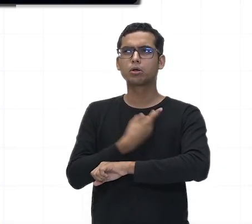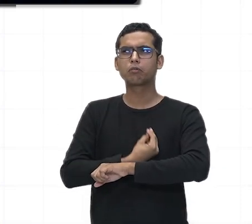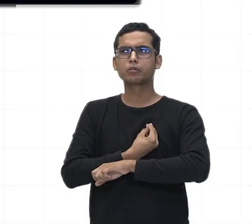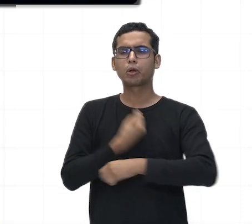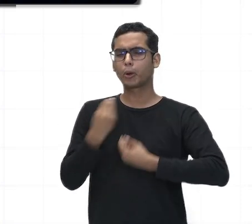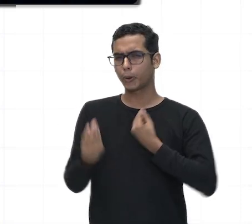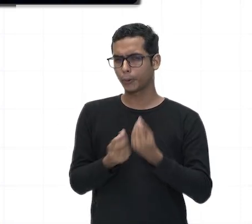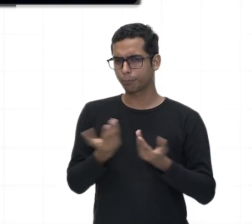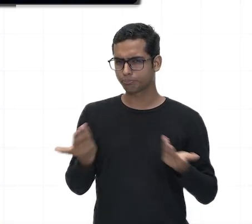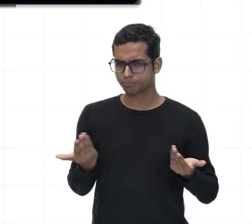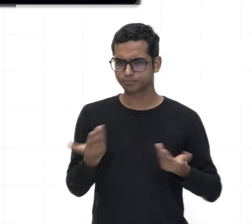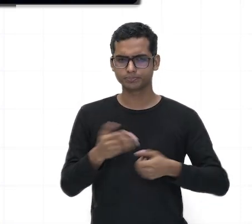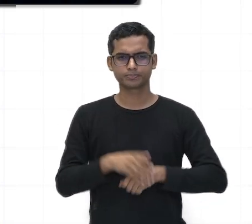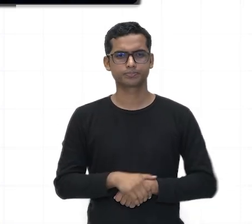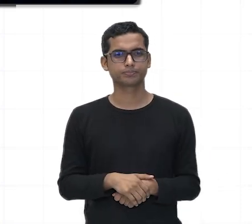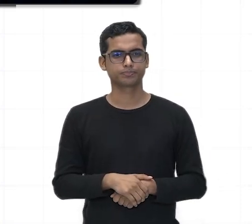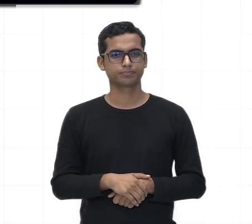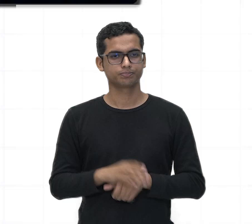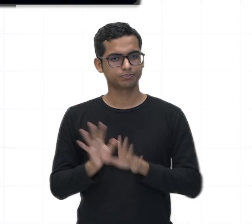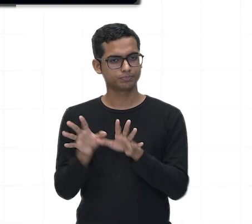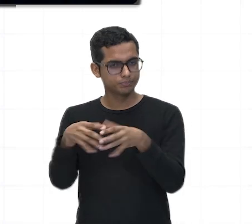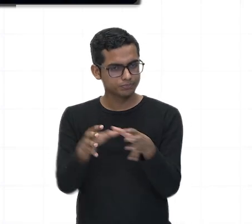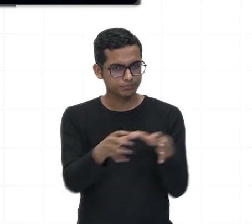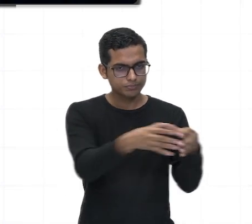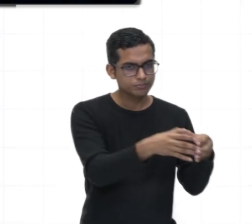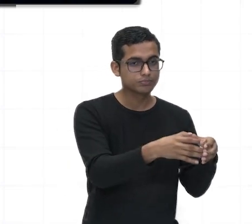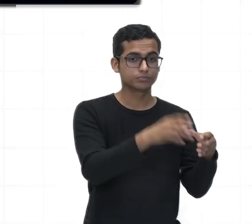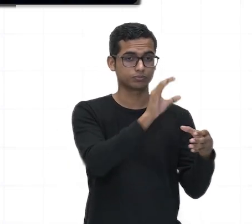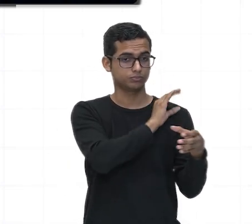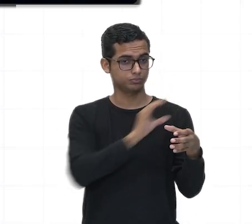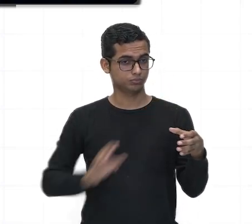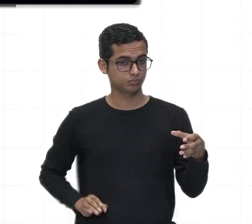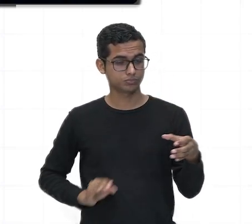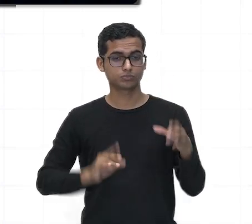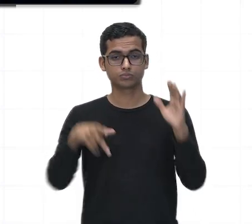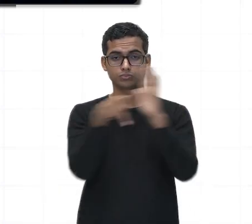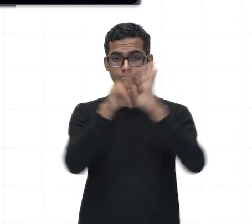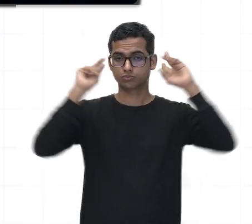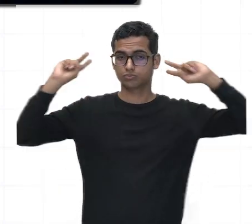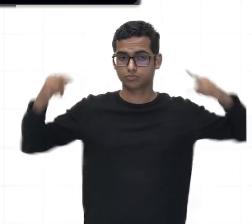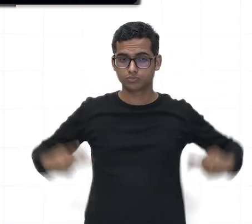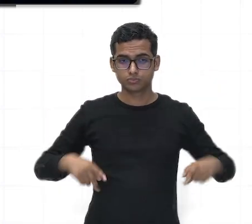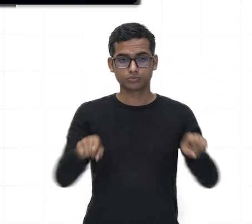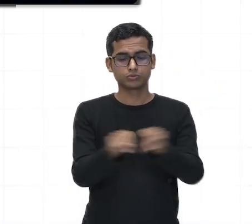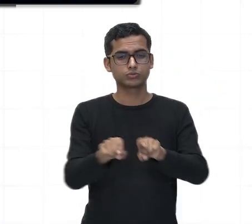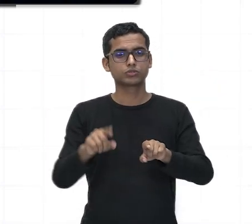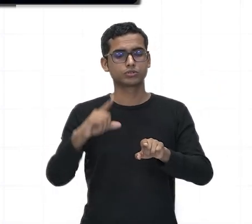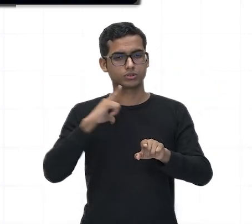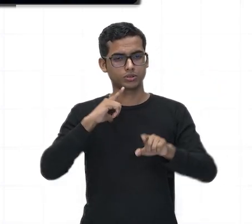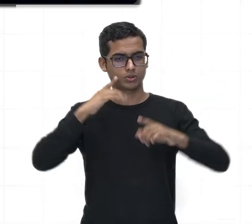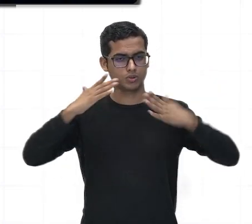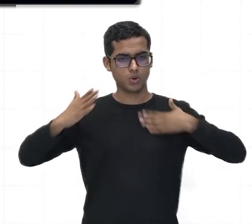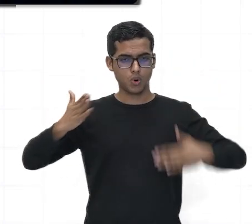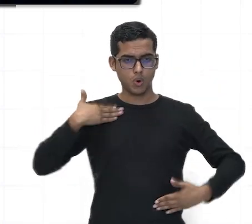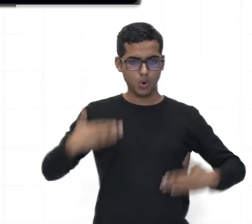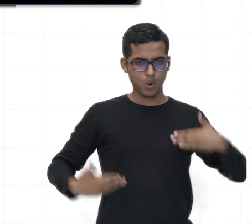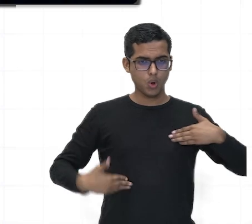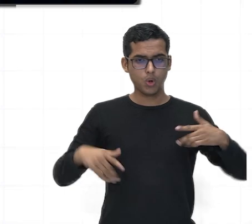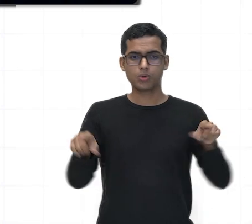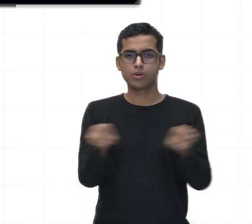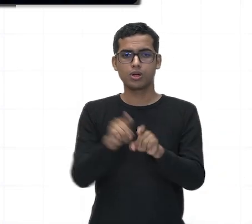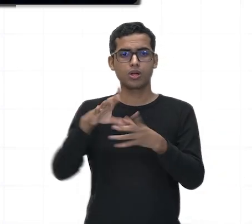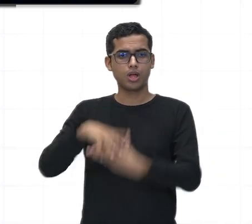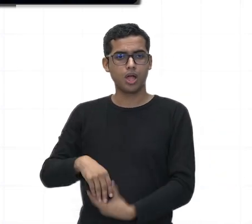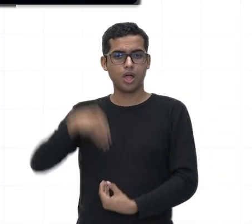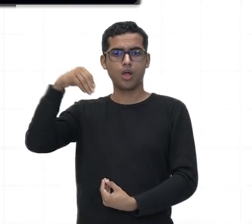em todos os grupos cristãos é o fato de que o ser humano é feito de corpo, matéria